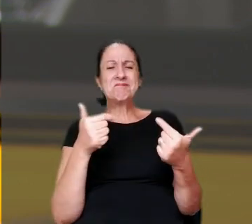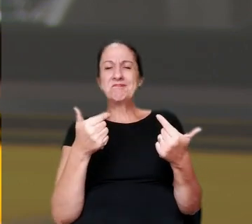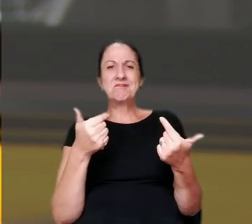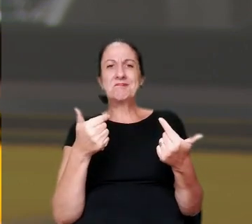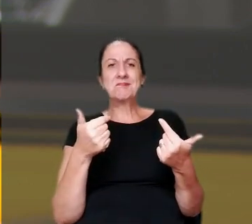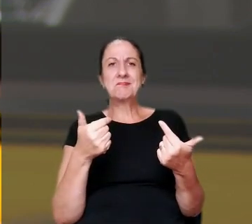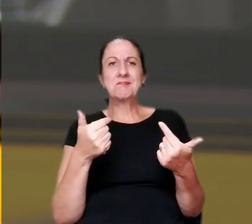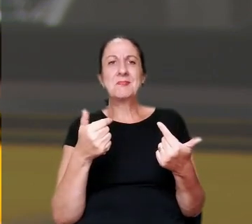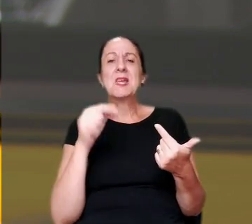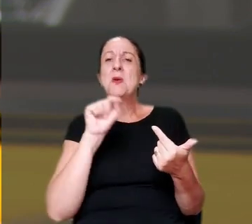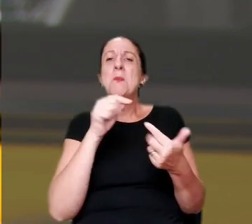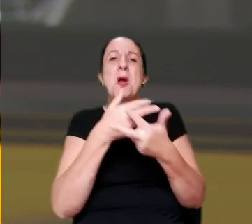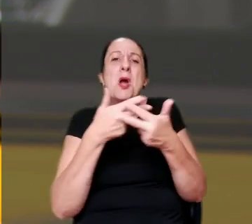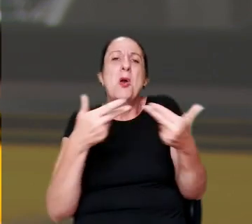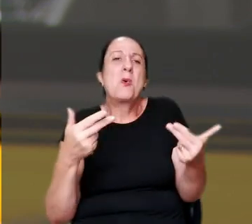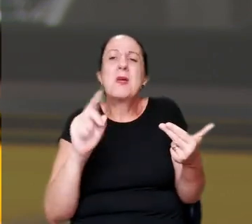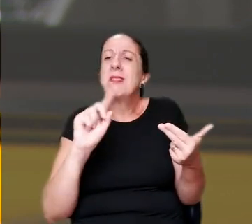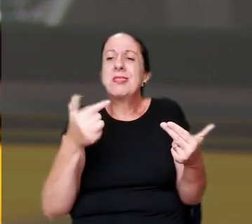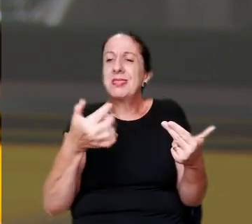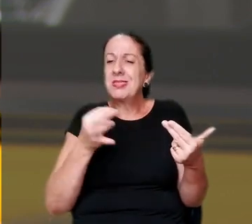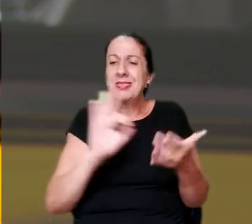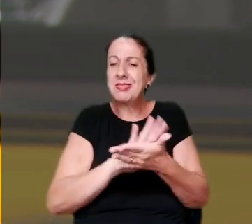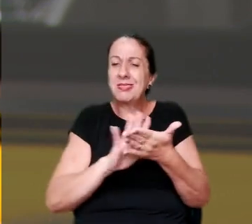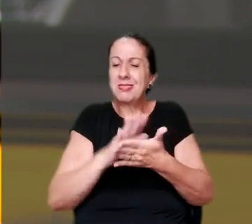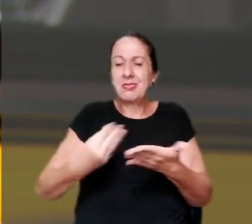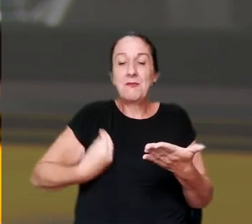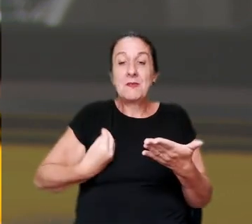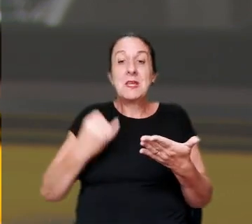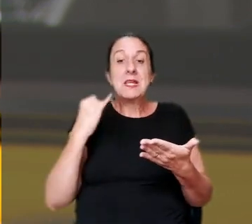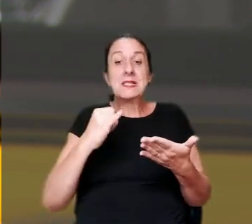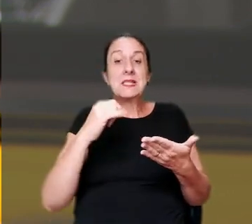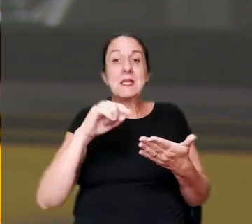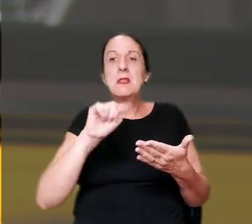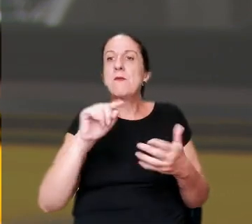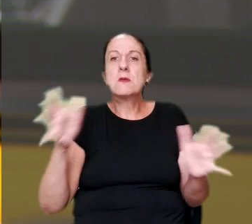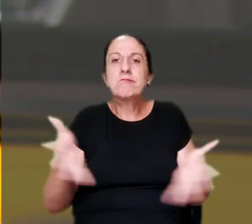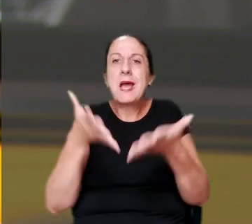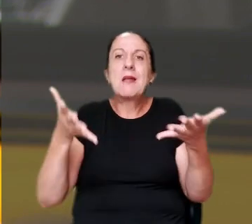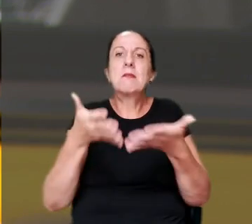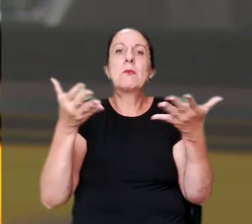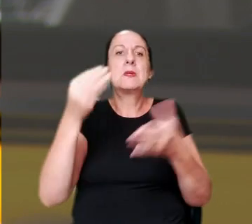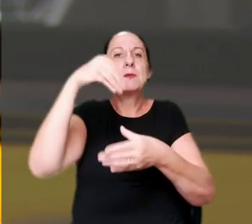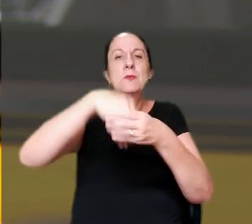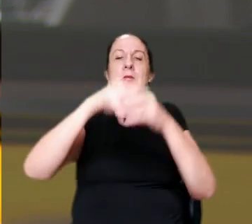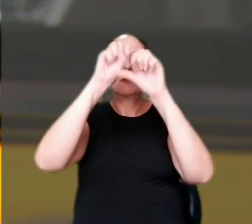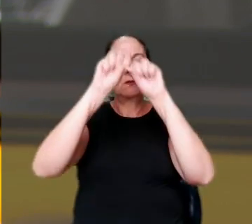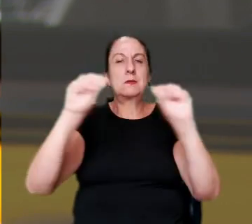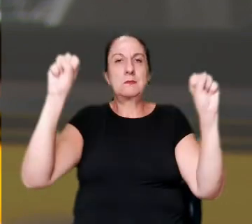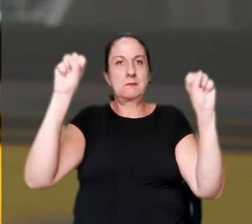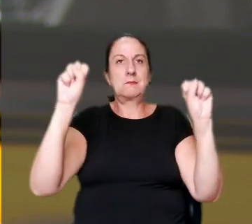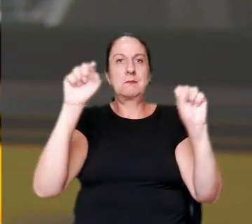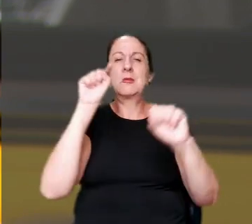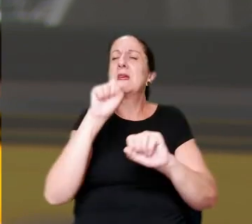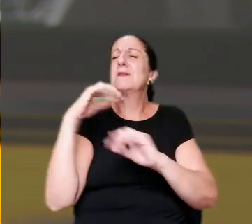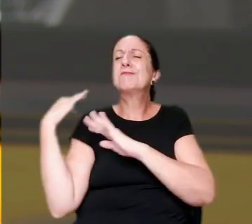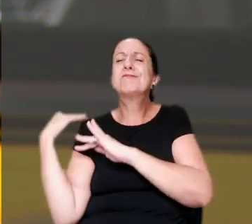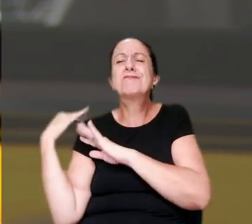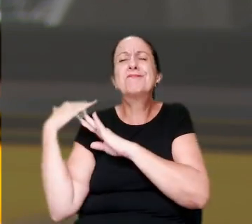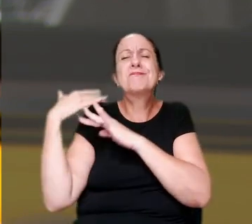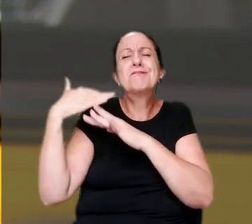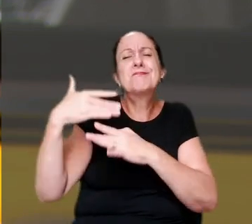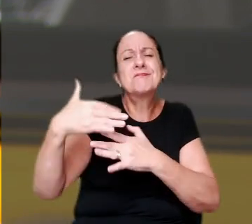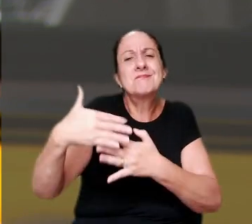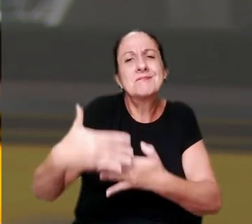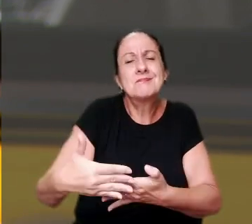morto, uma letra morta, se não fosse a atuação dos tribunais, né? Isso é desde